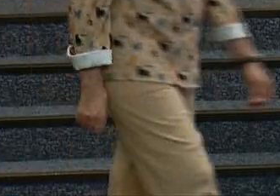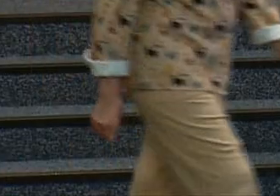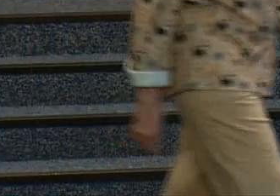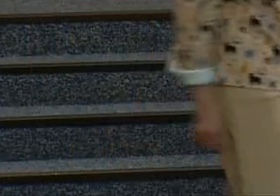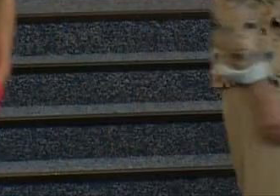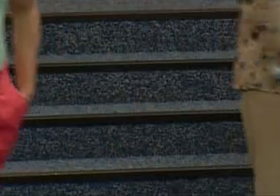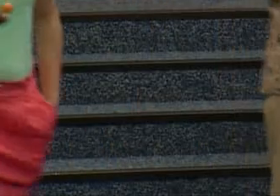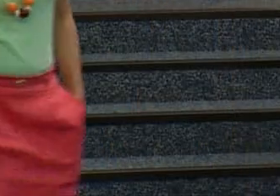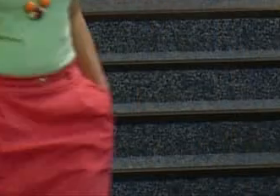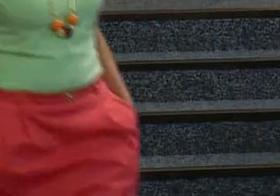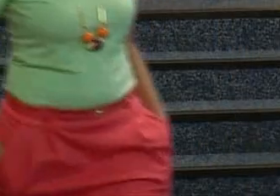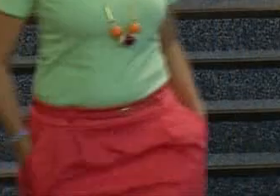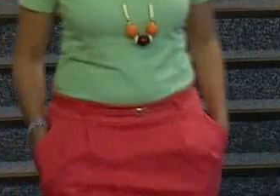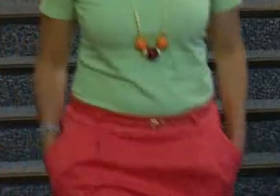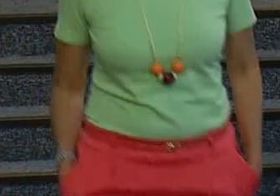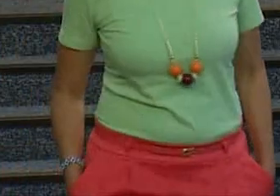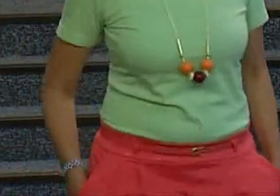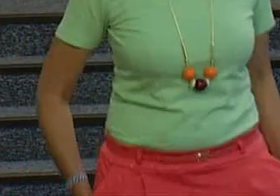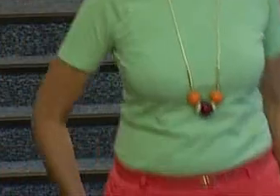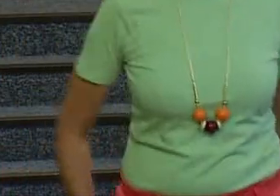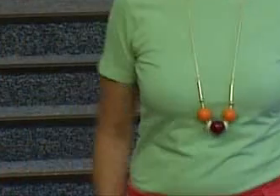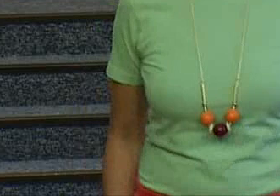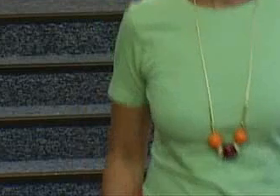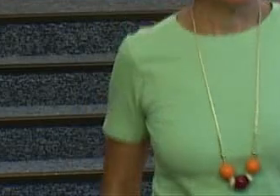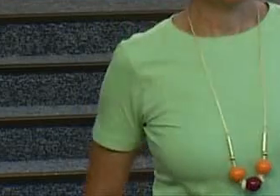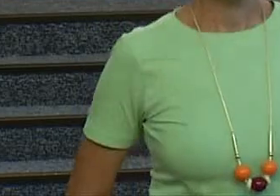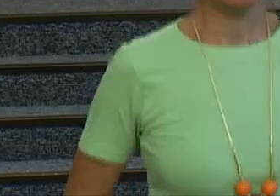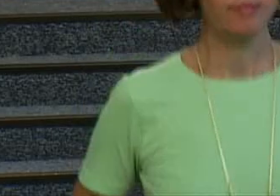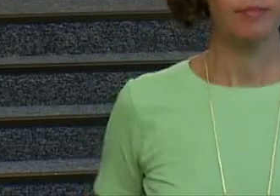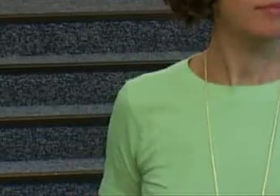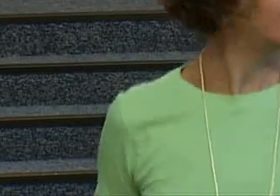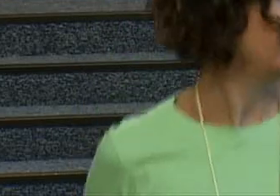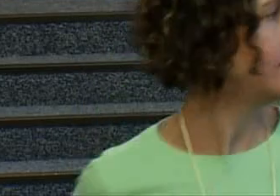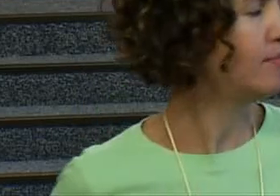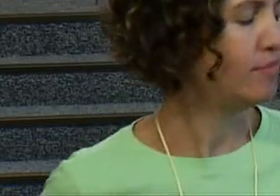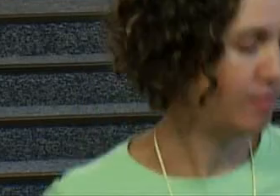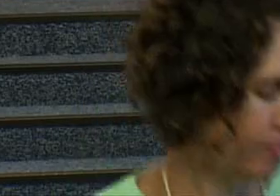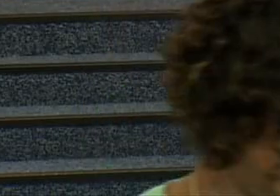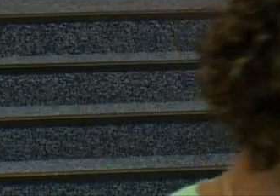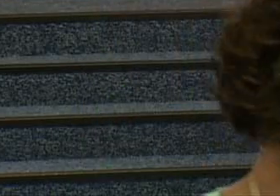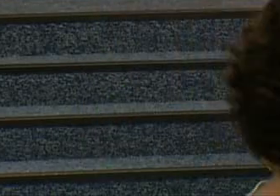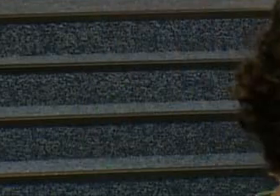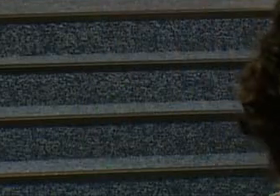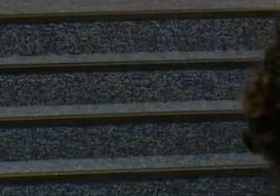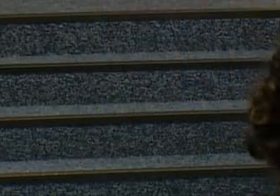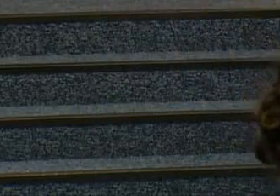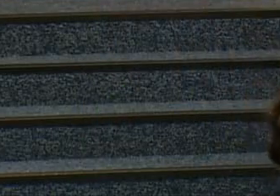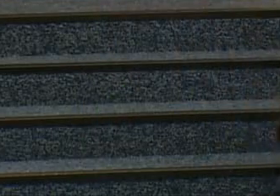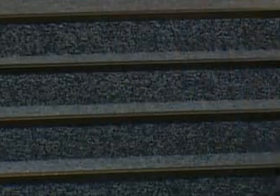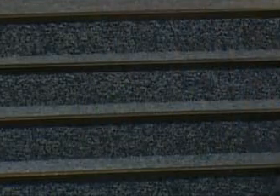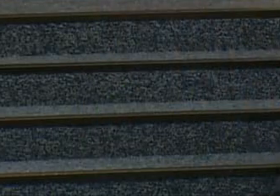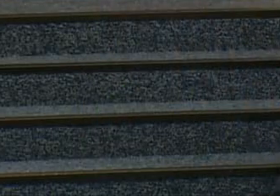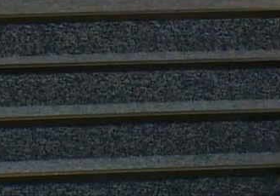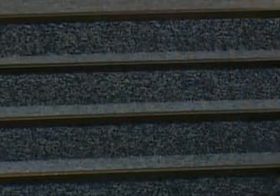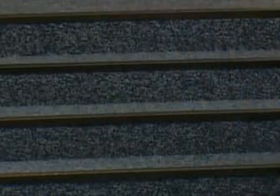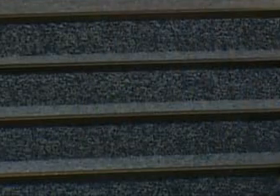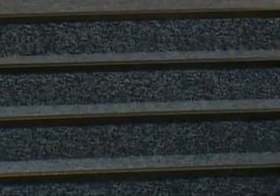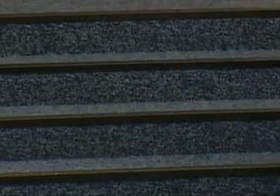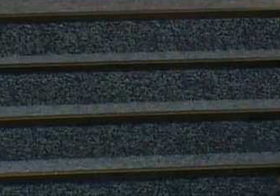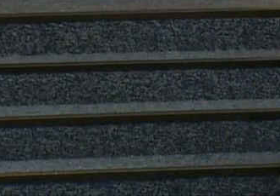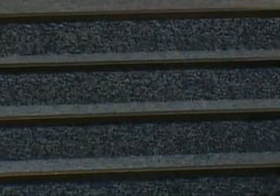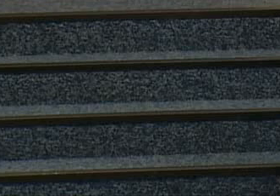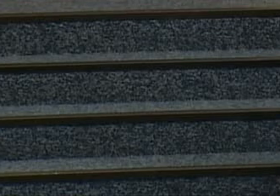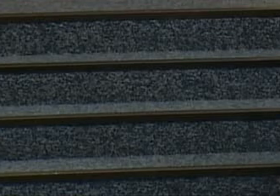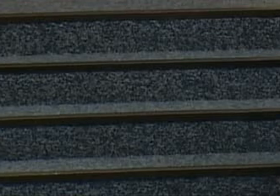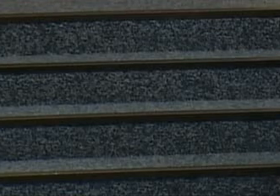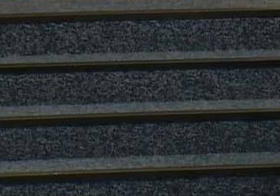Sorocaba. Gente, eu queria aproveitar essa oportunidade aqui. Hoje eu convidei o Marcos Mirai, que é um grande amigo, e